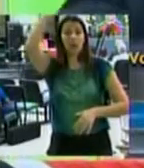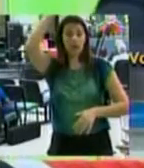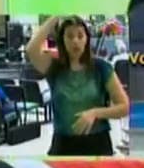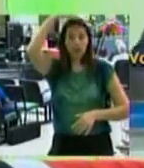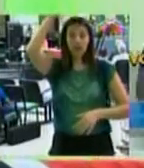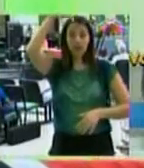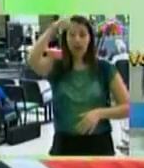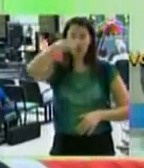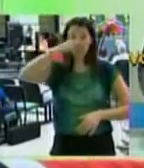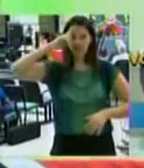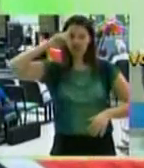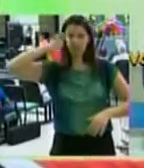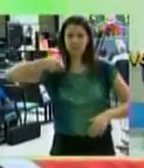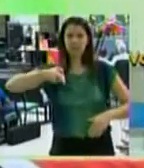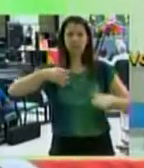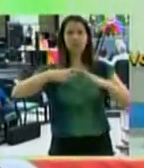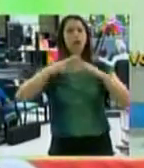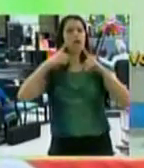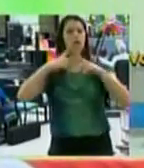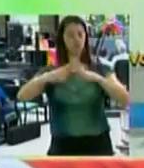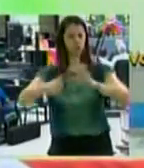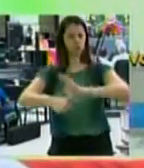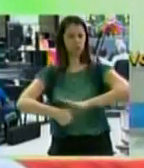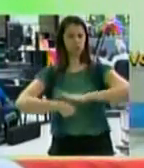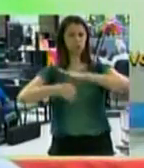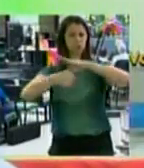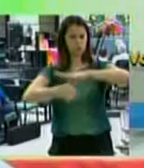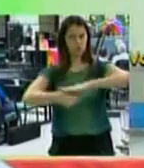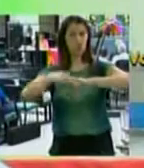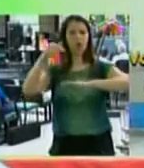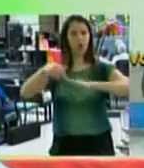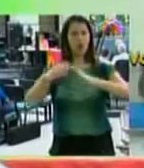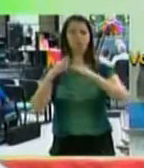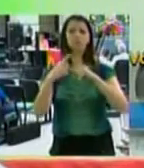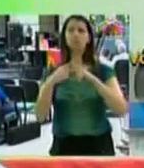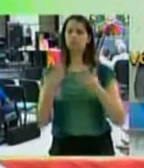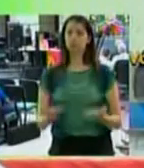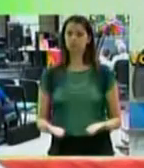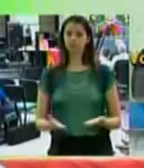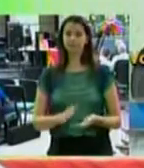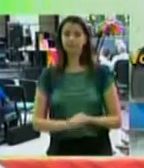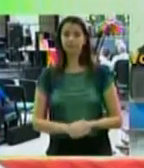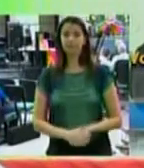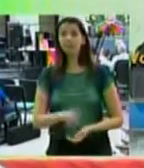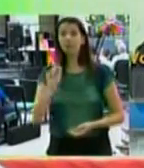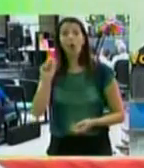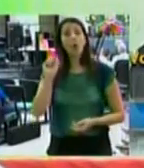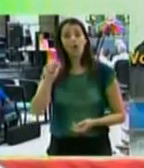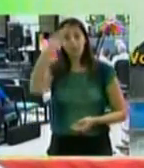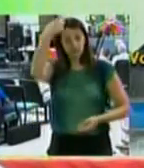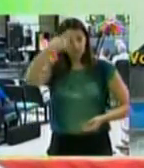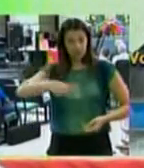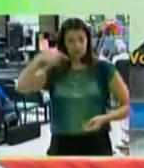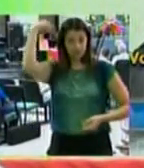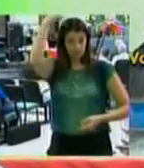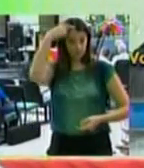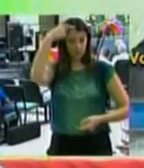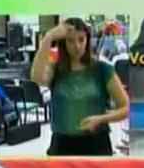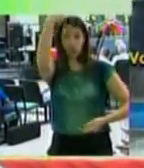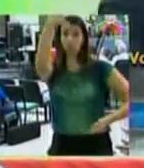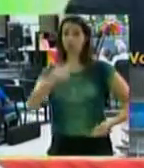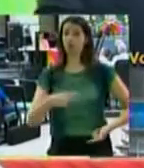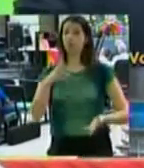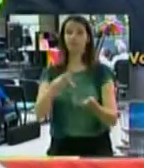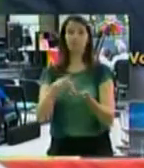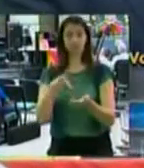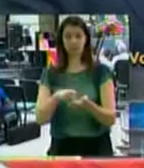e exerce autoridade sobre ela. Agora, aquele que é santo, que é verdadeiro,